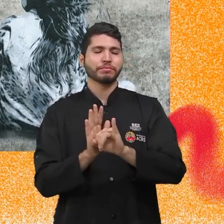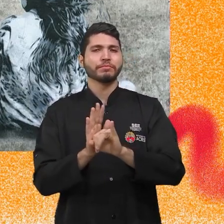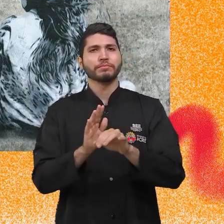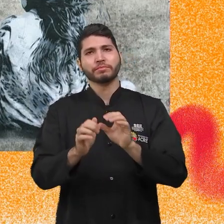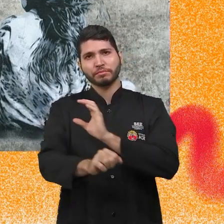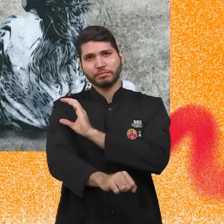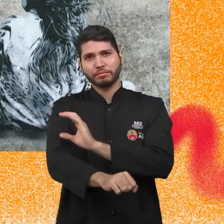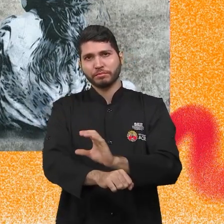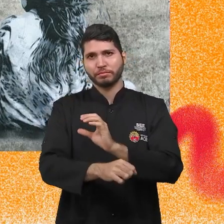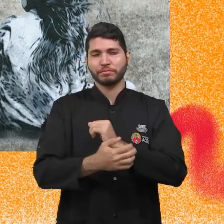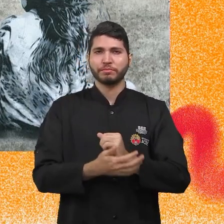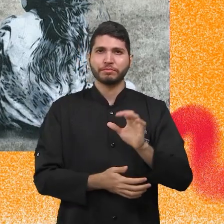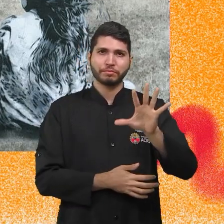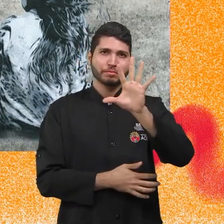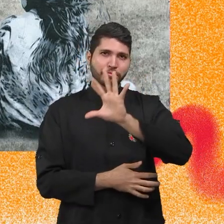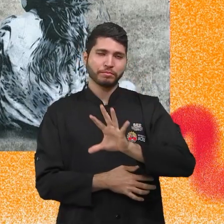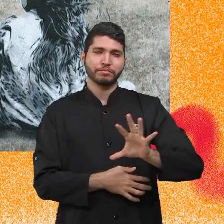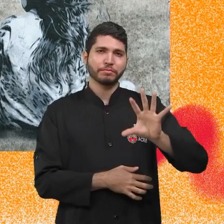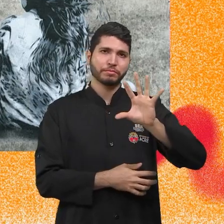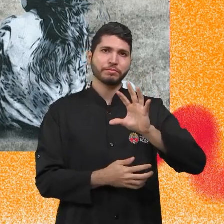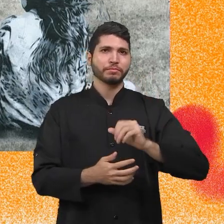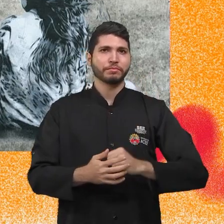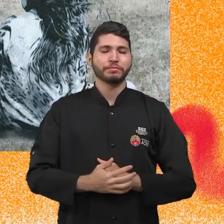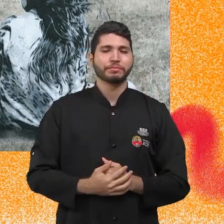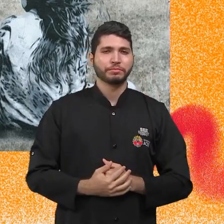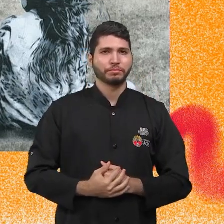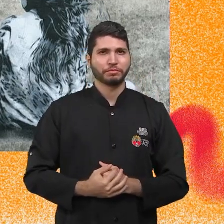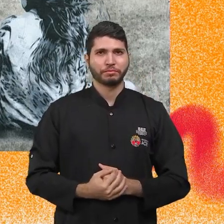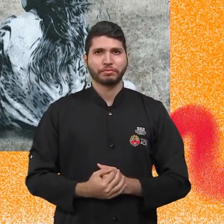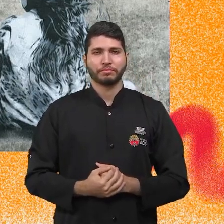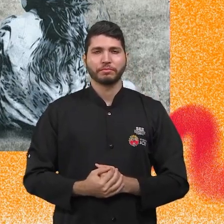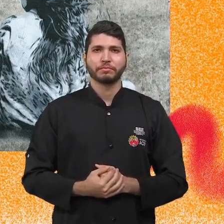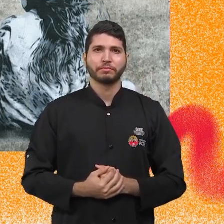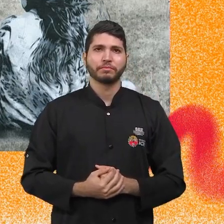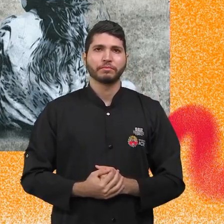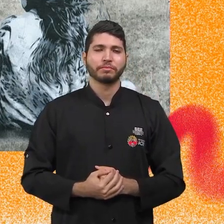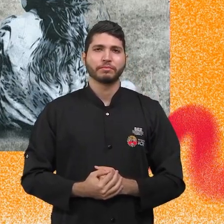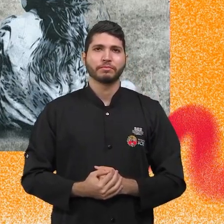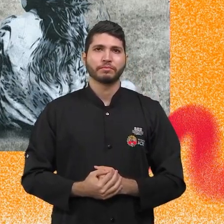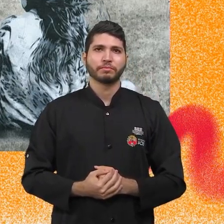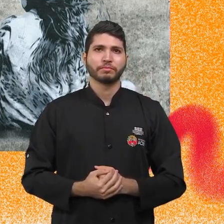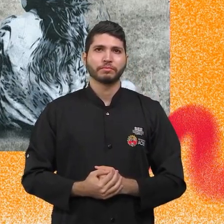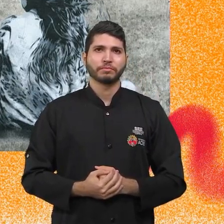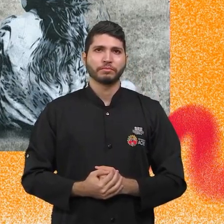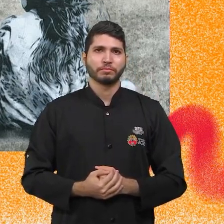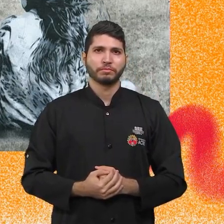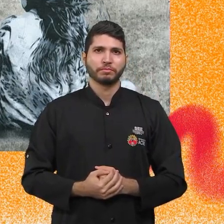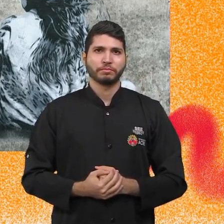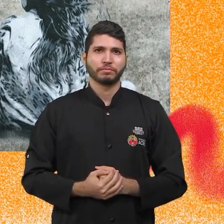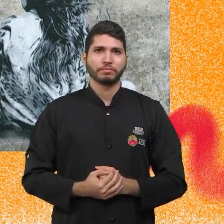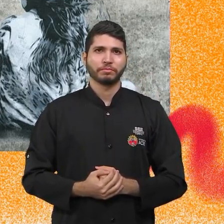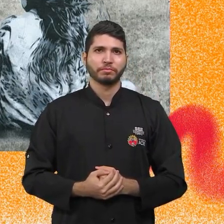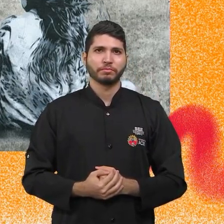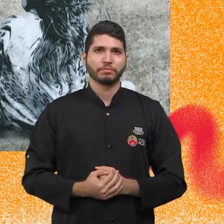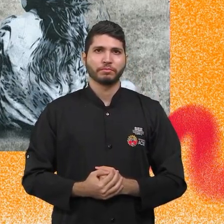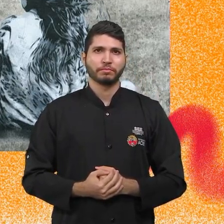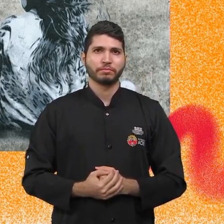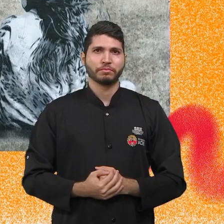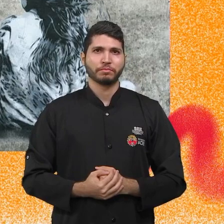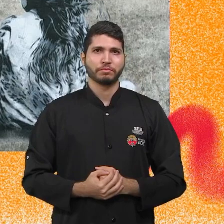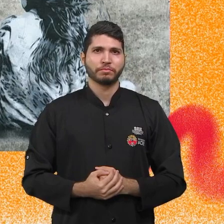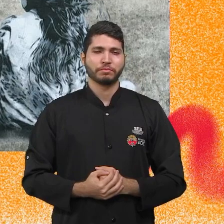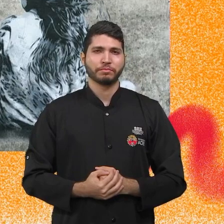cultural da região, como eu falei para vocês, aqui na nossa